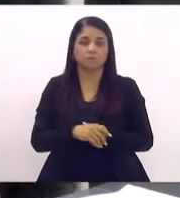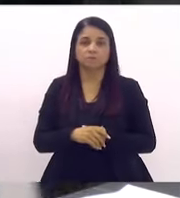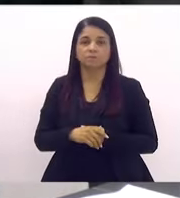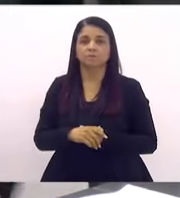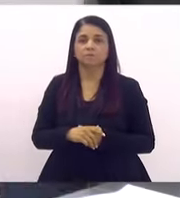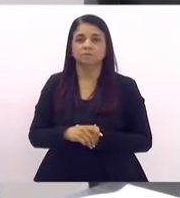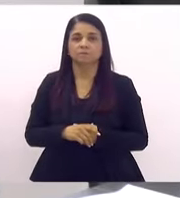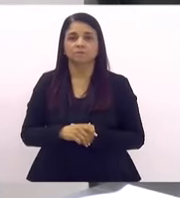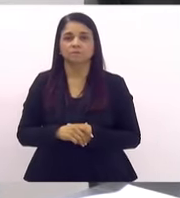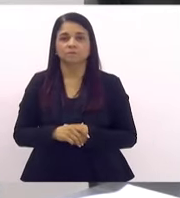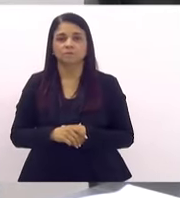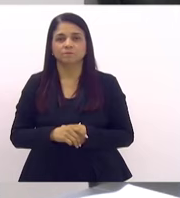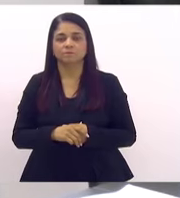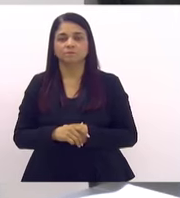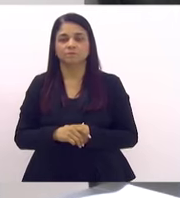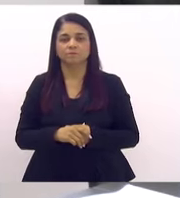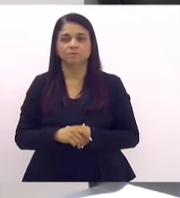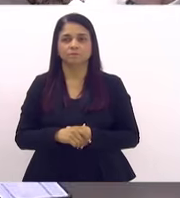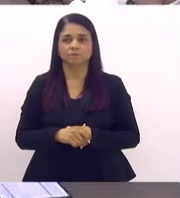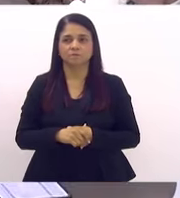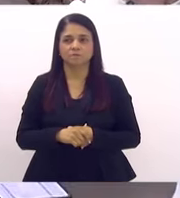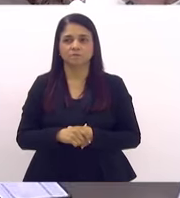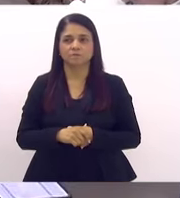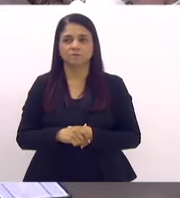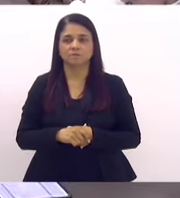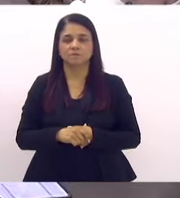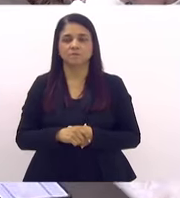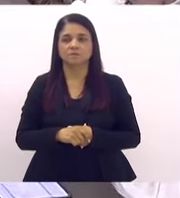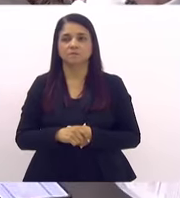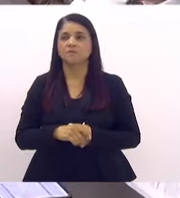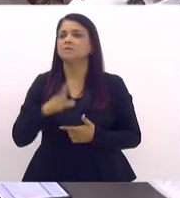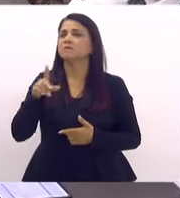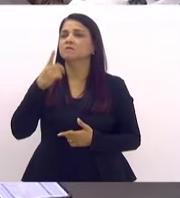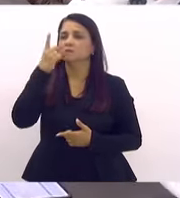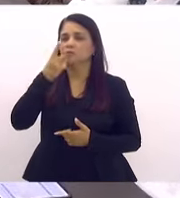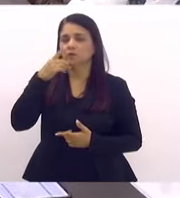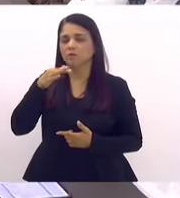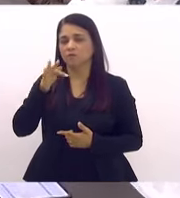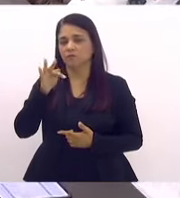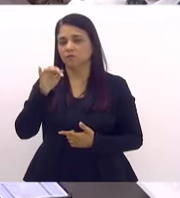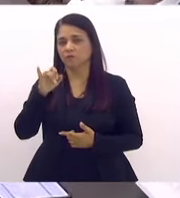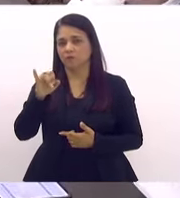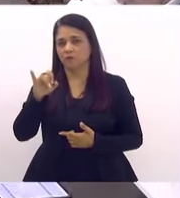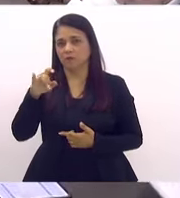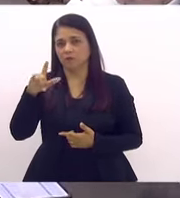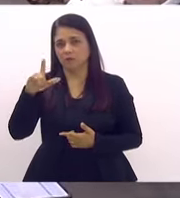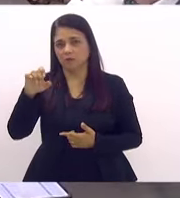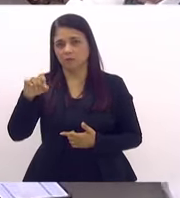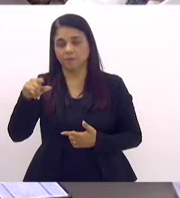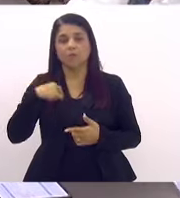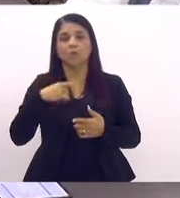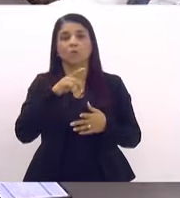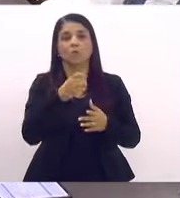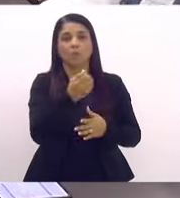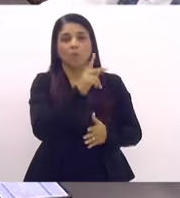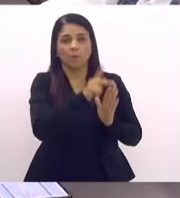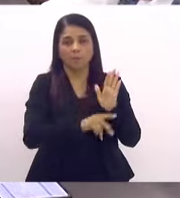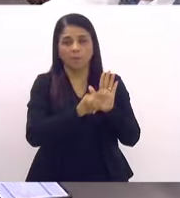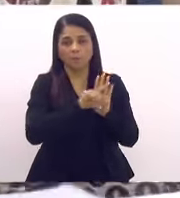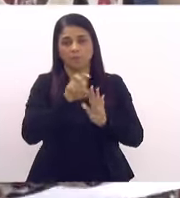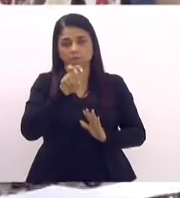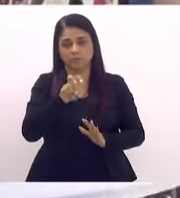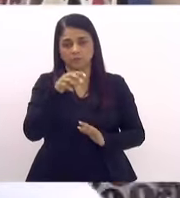Bem... Presidente. Seguindo a votação em bloco, por não, deputado Felipe Inhaves. Só queria falar do projeto 54 de autoria do deputado doutor